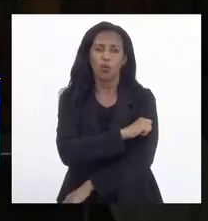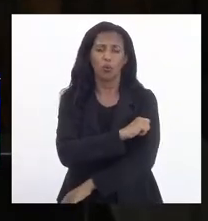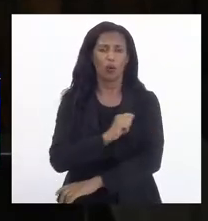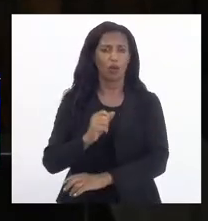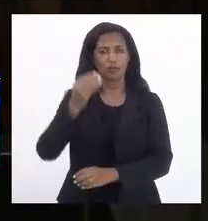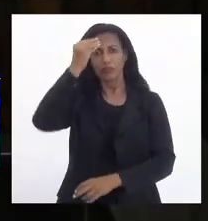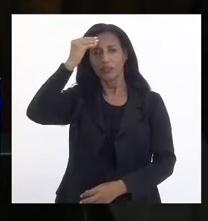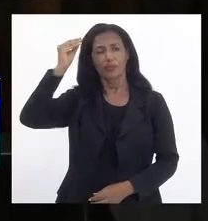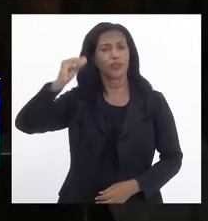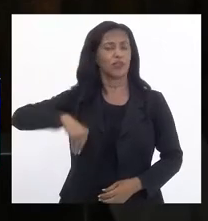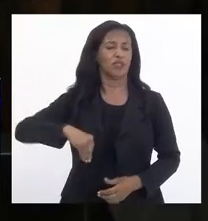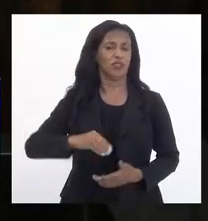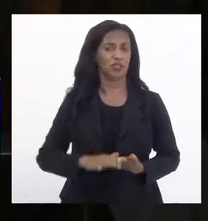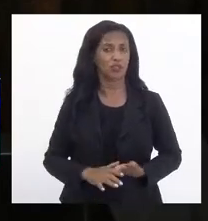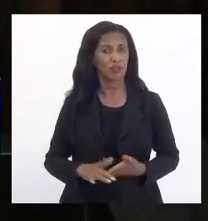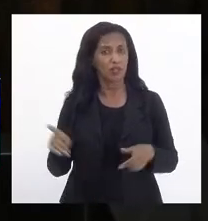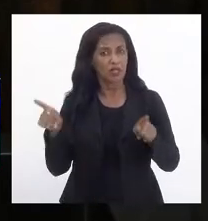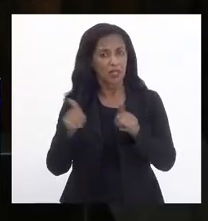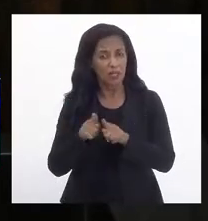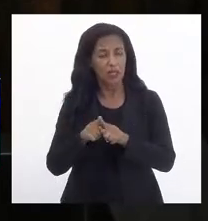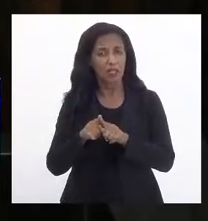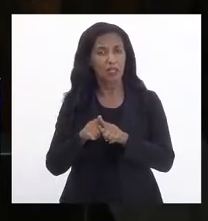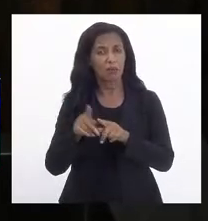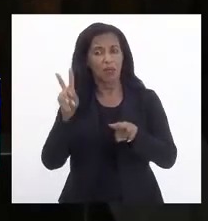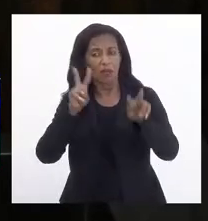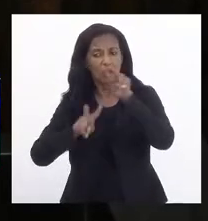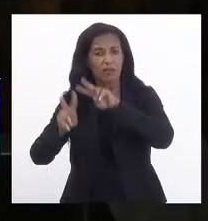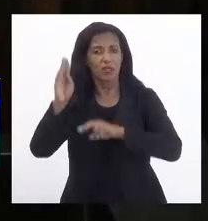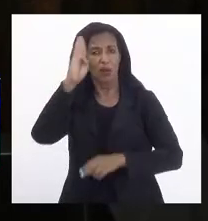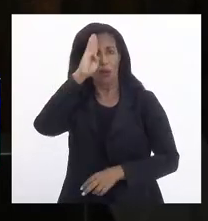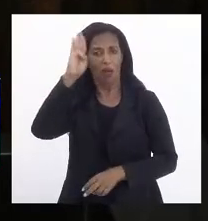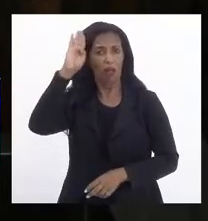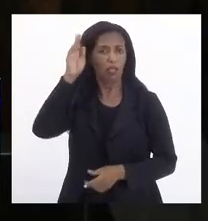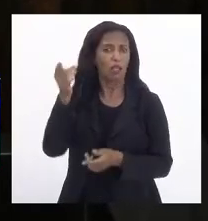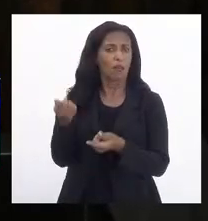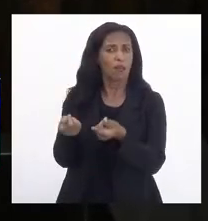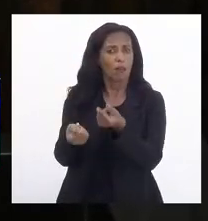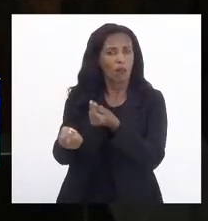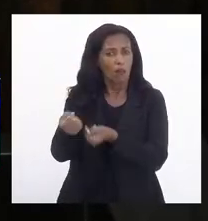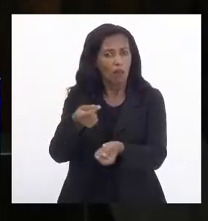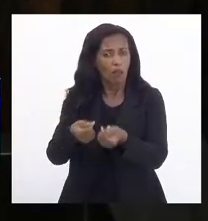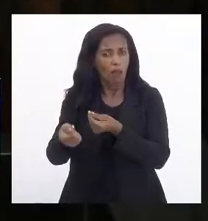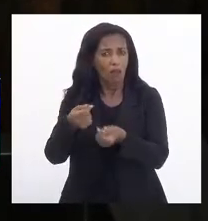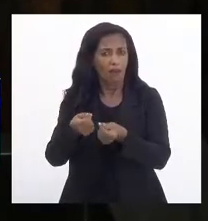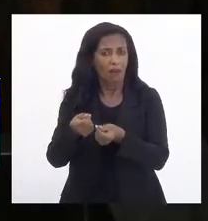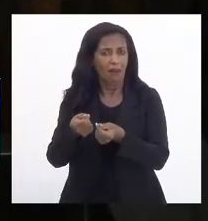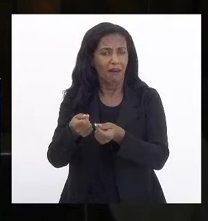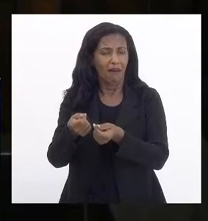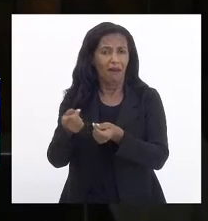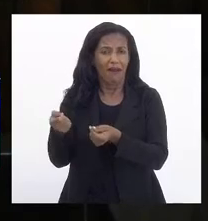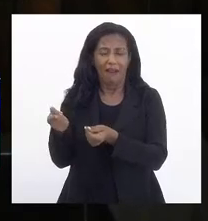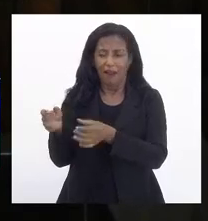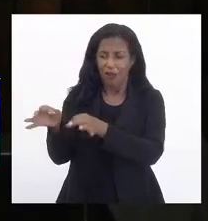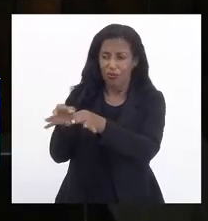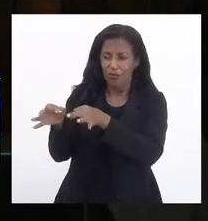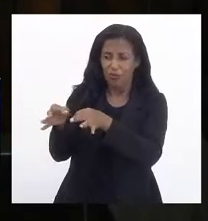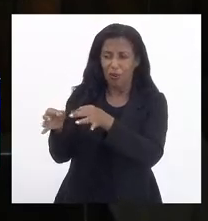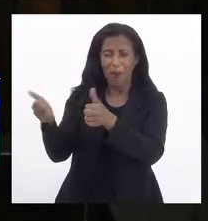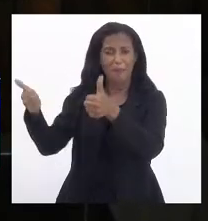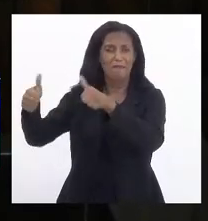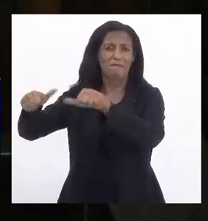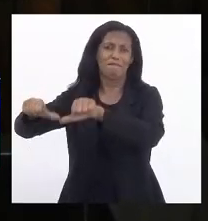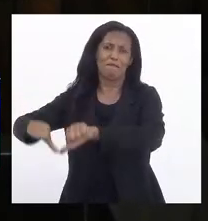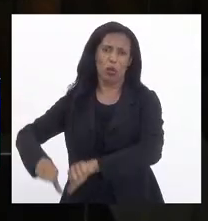e que, inclusive, do ponto de vista acadêmico e econômico, as condições dos estudantes da UESO são muito piores. A UERJ